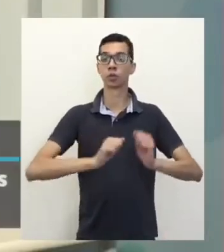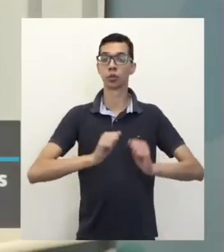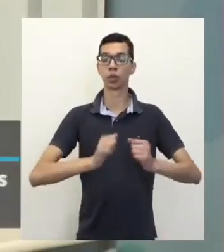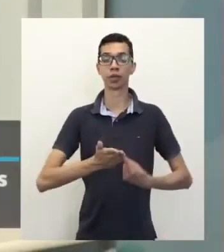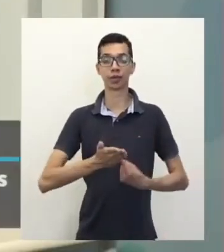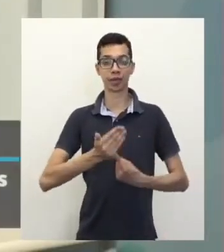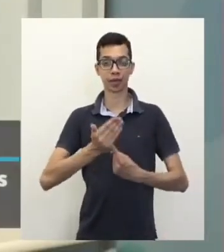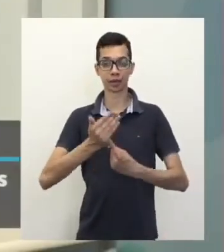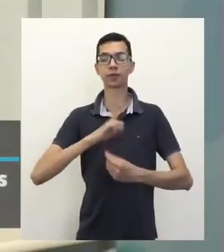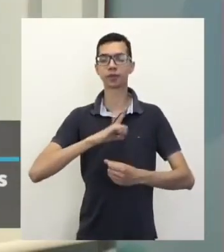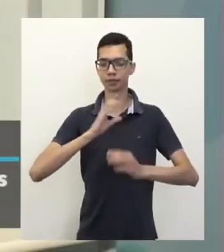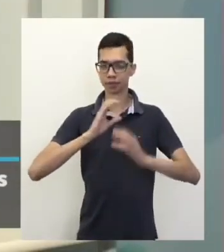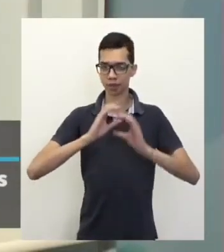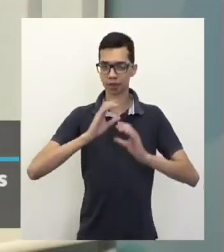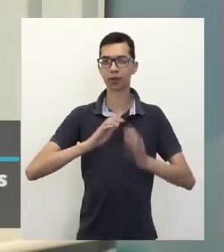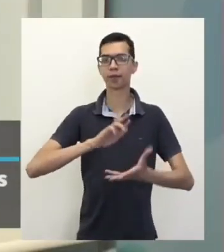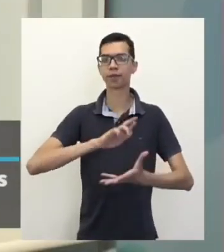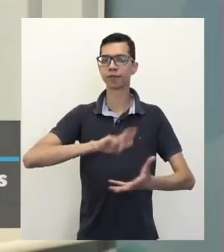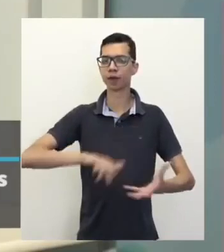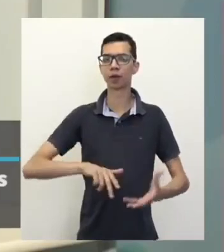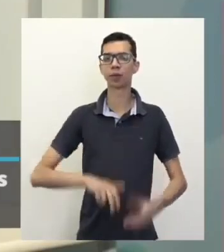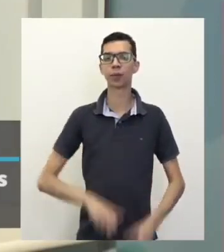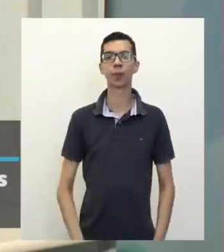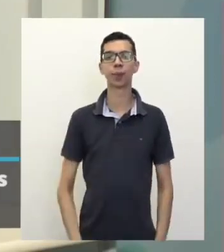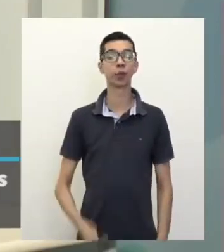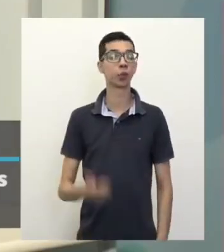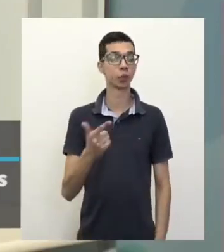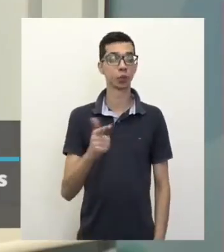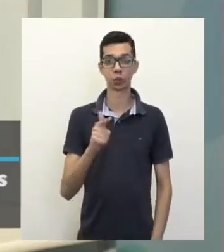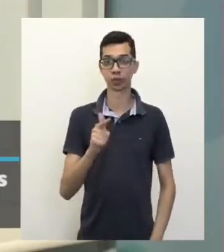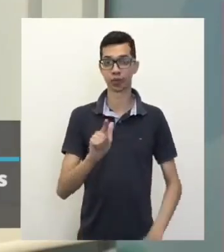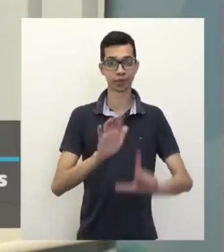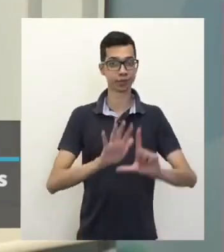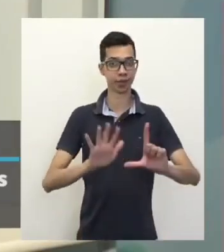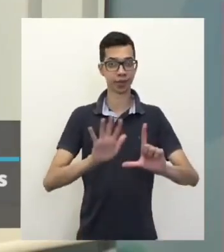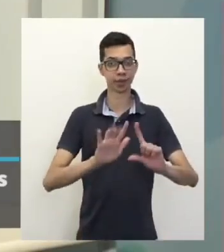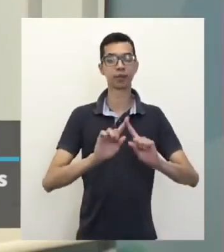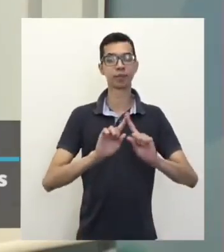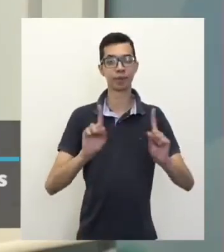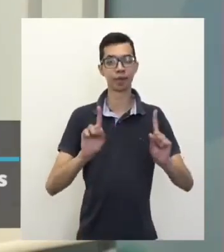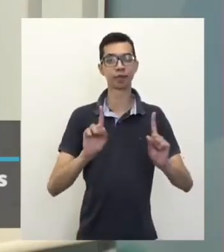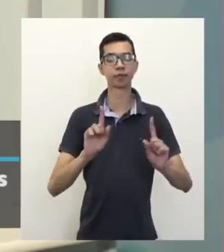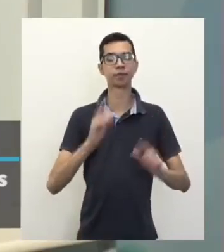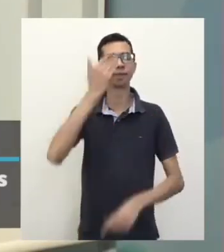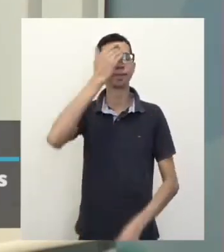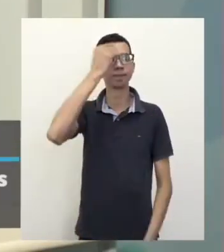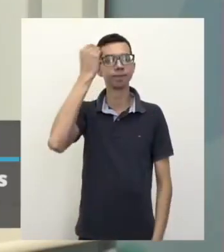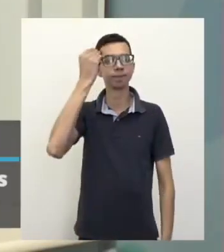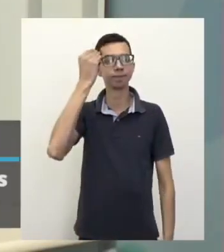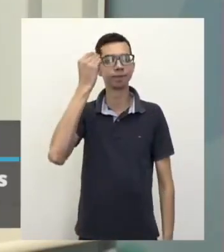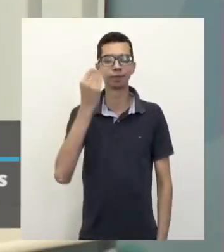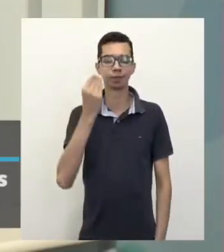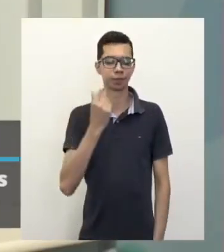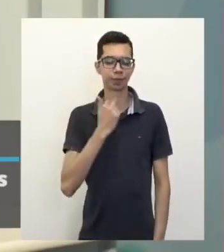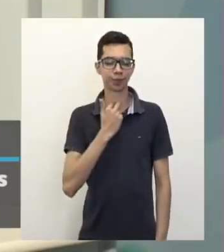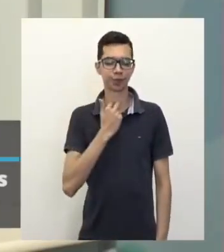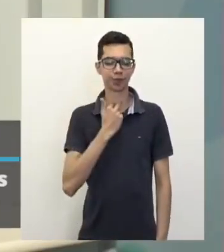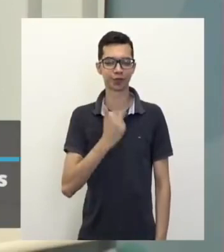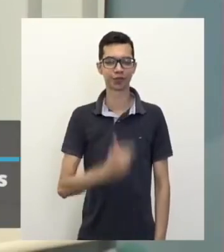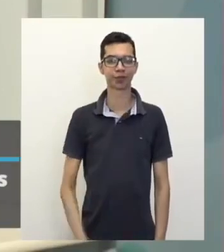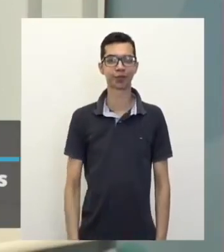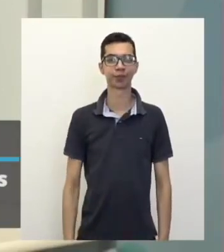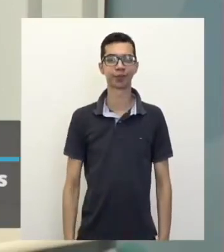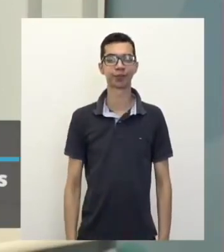e comunicação. Então, não apareceu aí na tela, mas é um ponto que a gente não pode deixar de comentar com vocês.